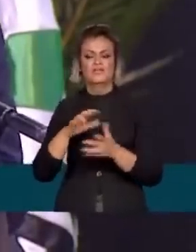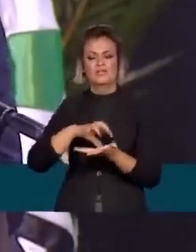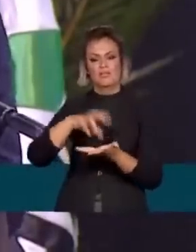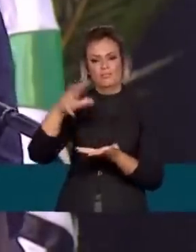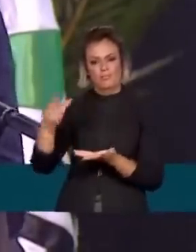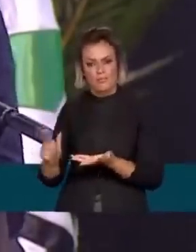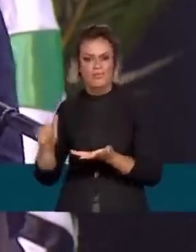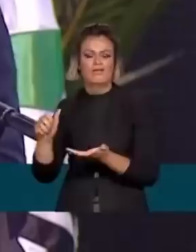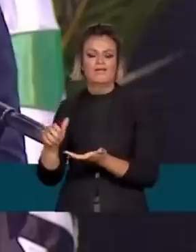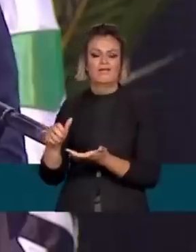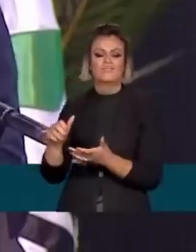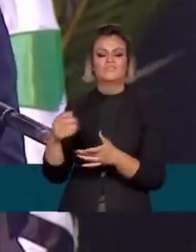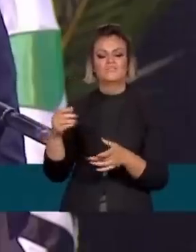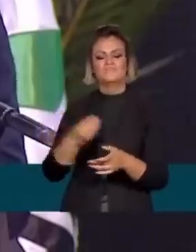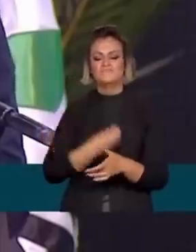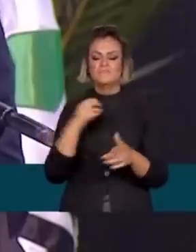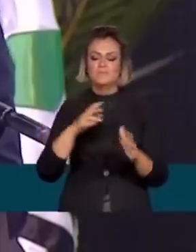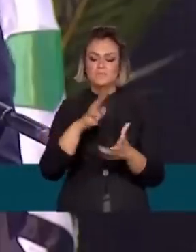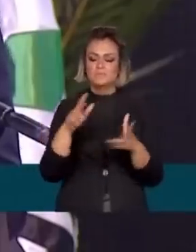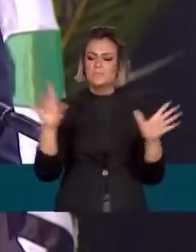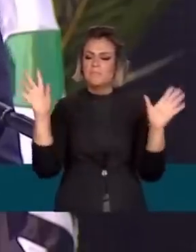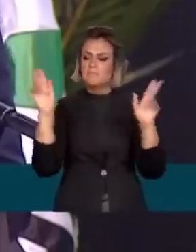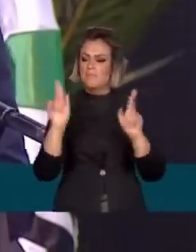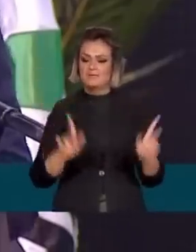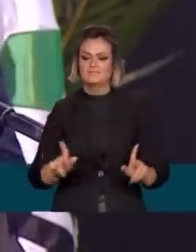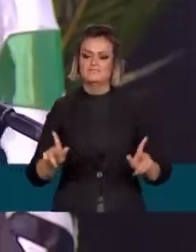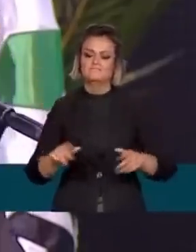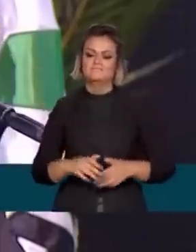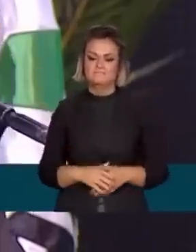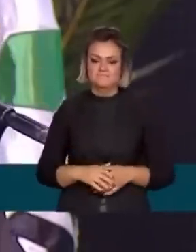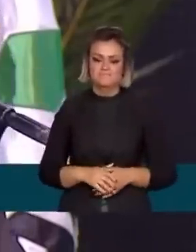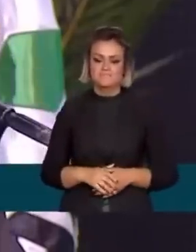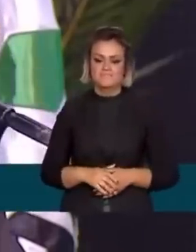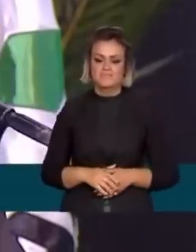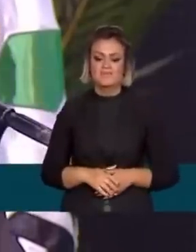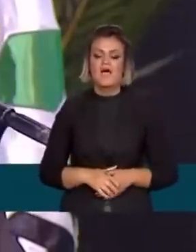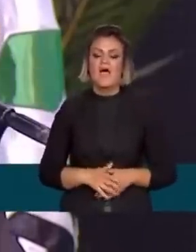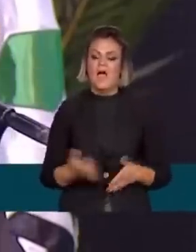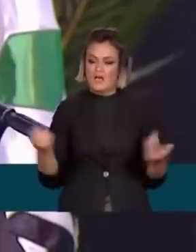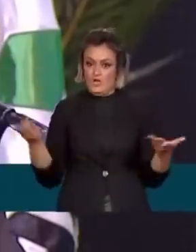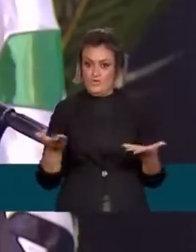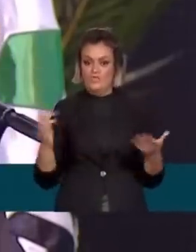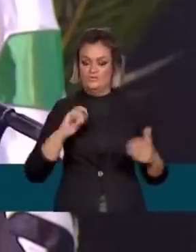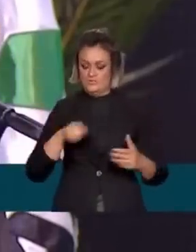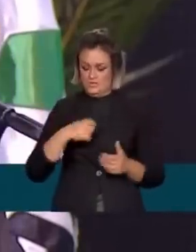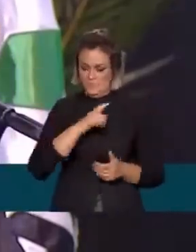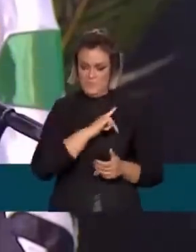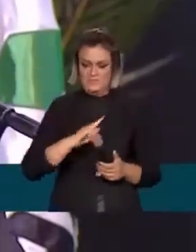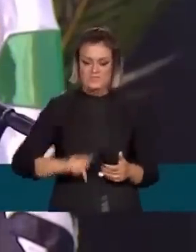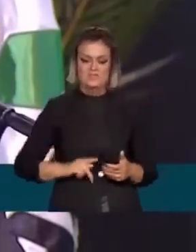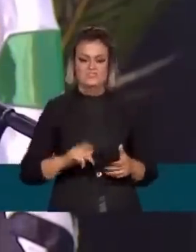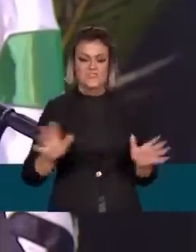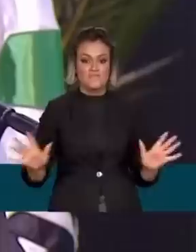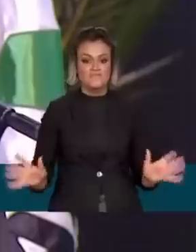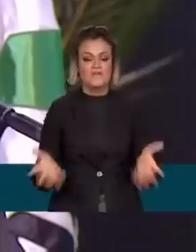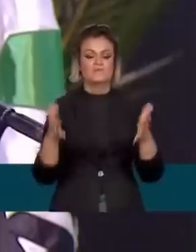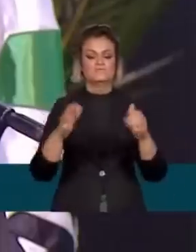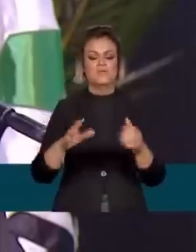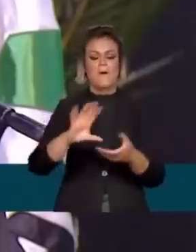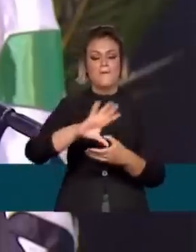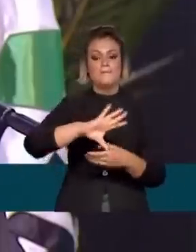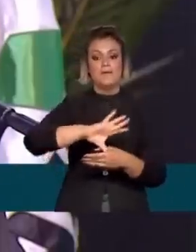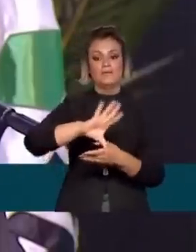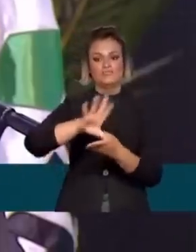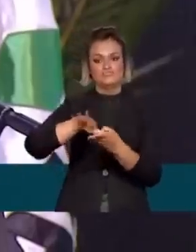quilombola, viver num mundo mais tranquilo e mais pacífico. Volto com o compromisso de fortalecer o Mercosul, porque já